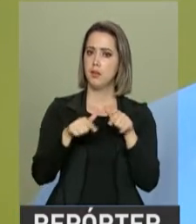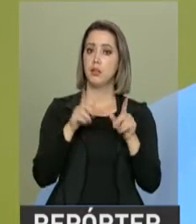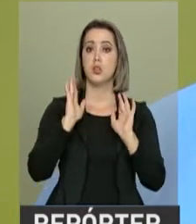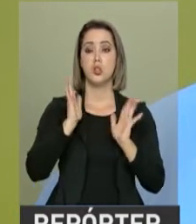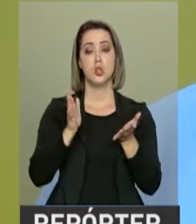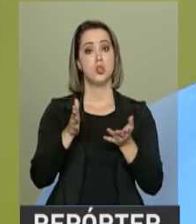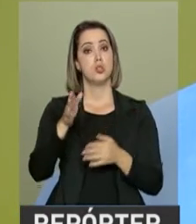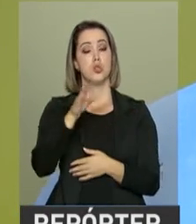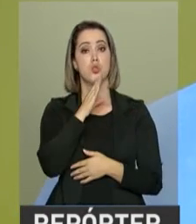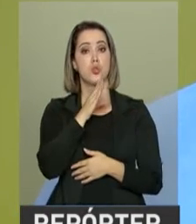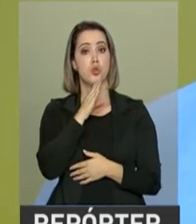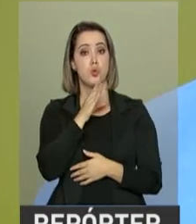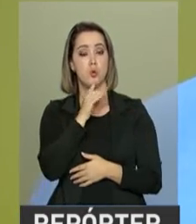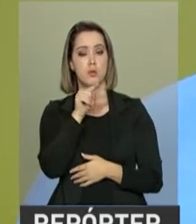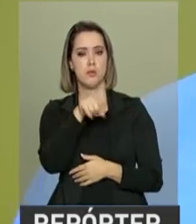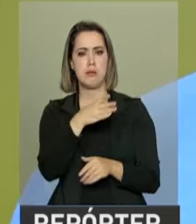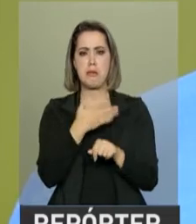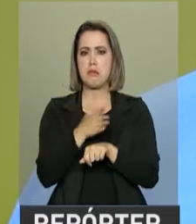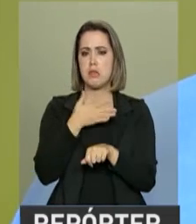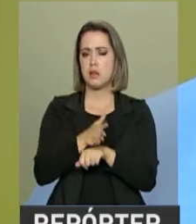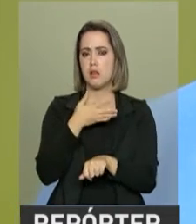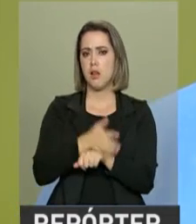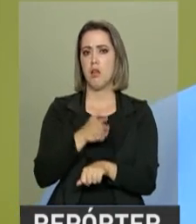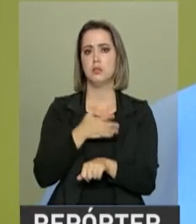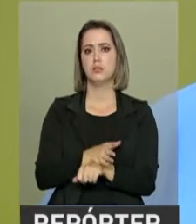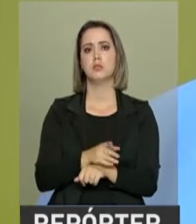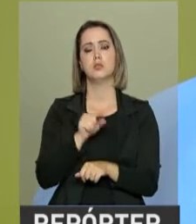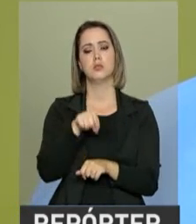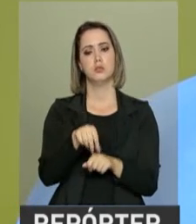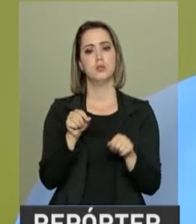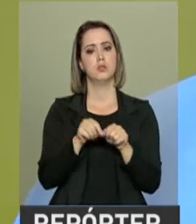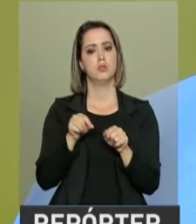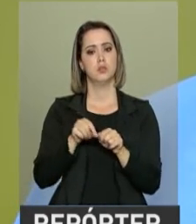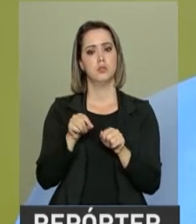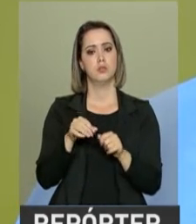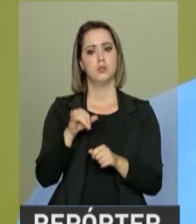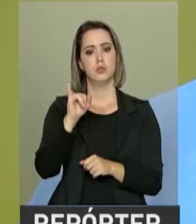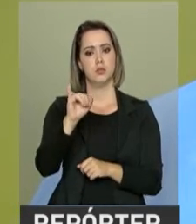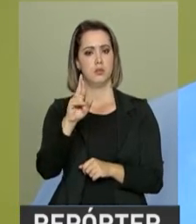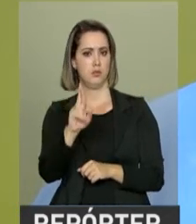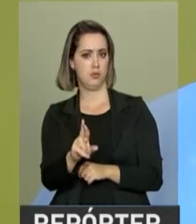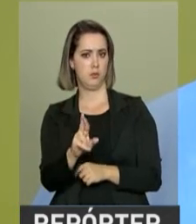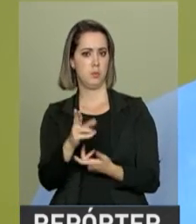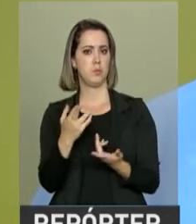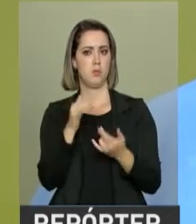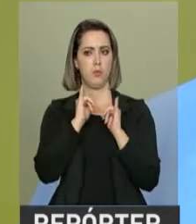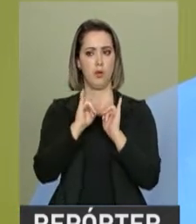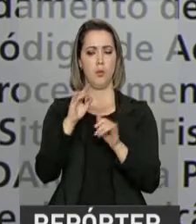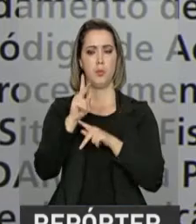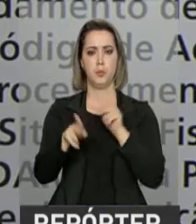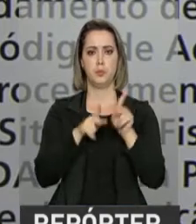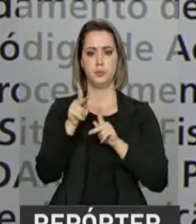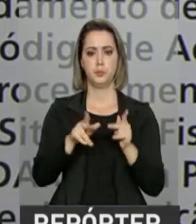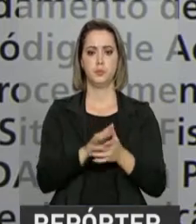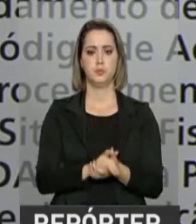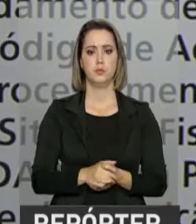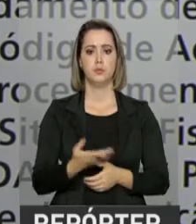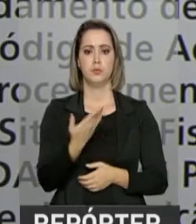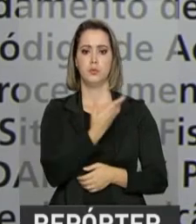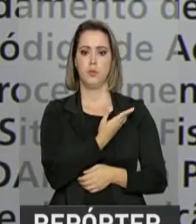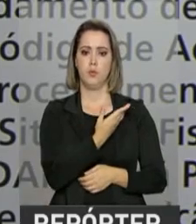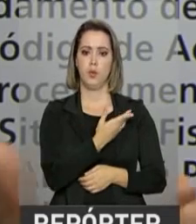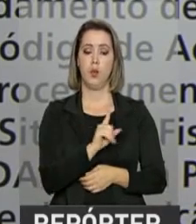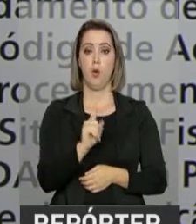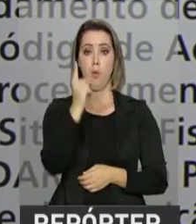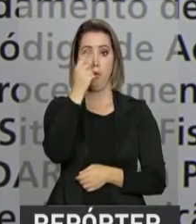eles já vão estar treinados a fazer esse tipo de serviço para a população. O Baldina é uma